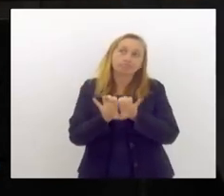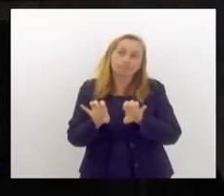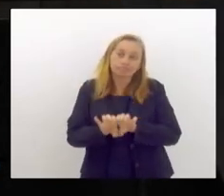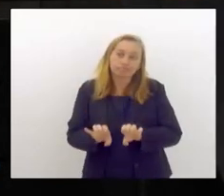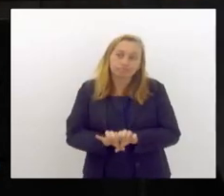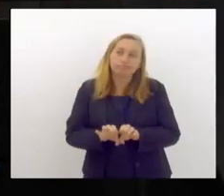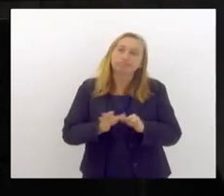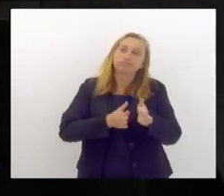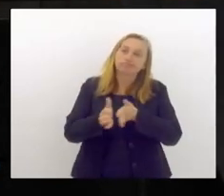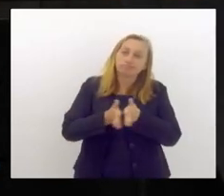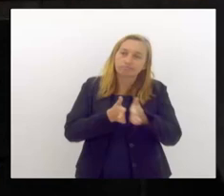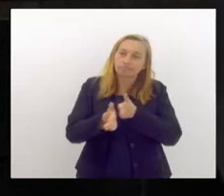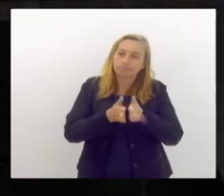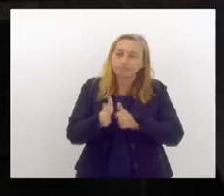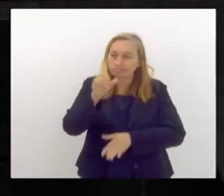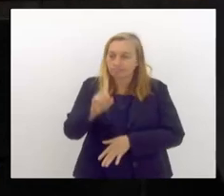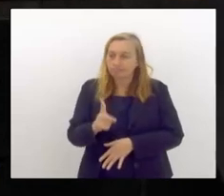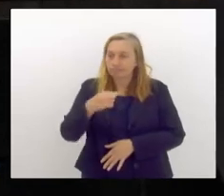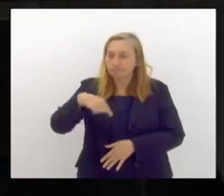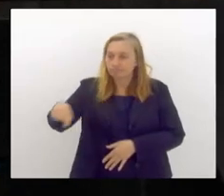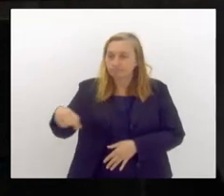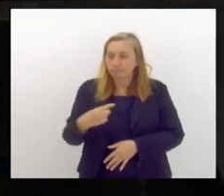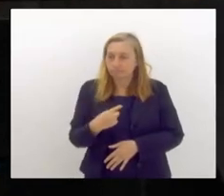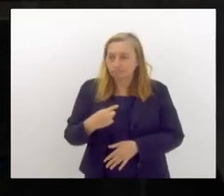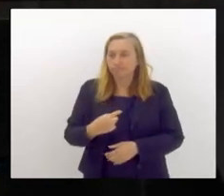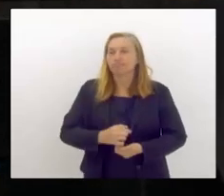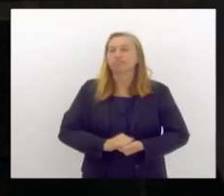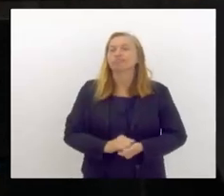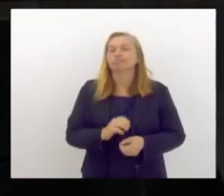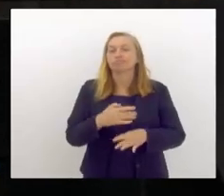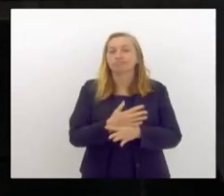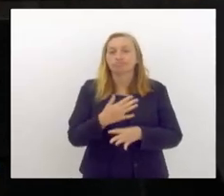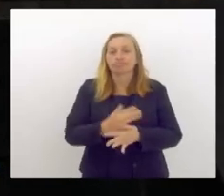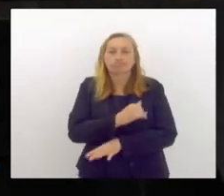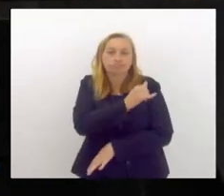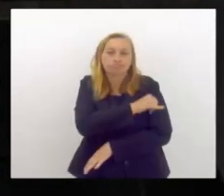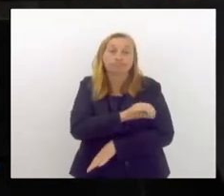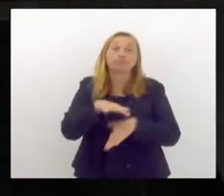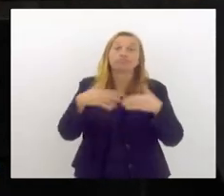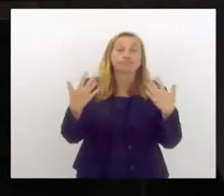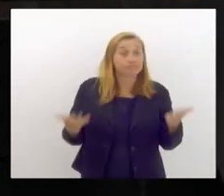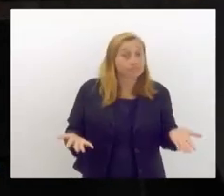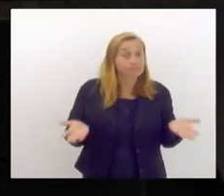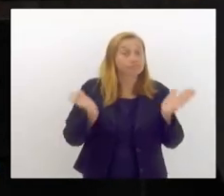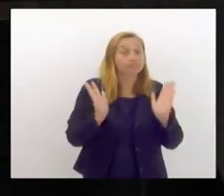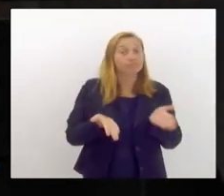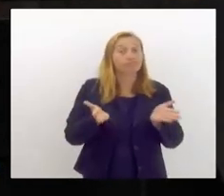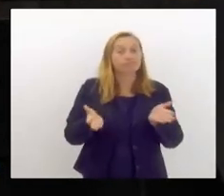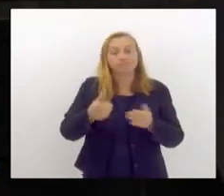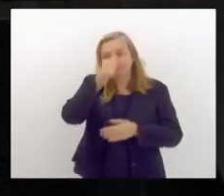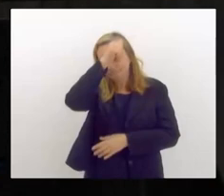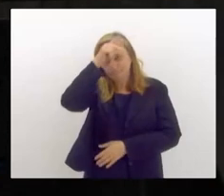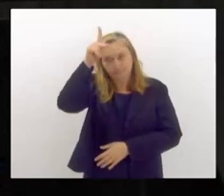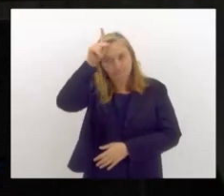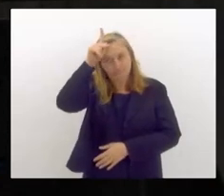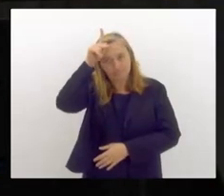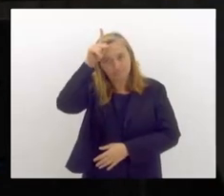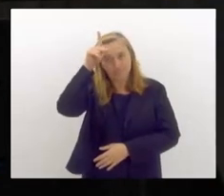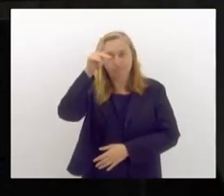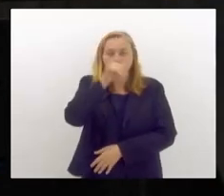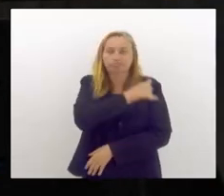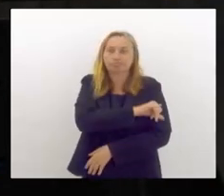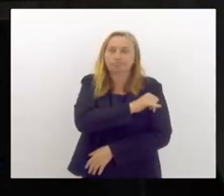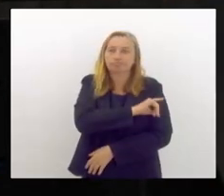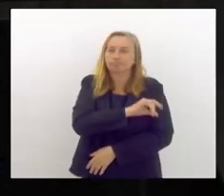o acesso ao direito a ir e vir na cidade do Rio de Janeiro. Então, hoje, a Prefeitura do Rio de Janeiro não tem